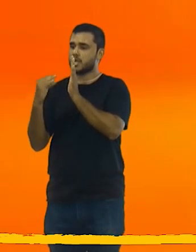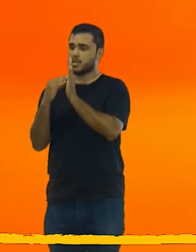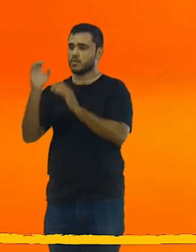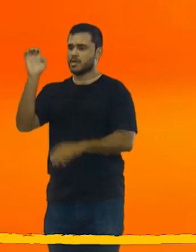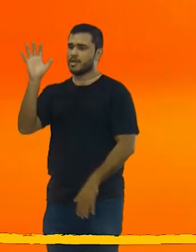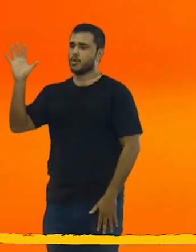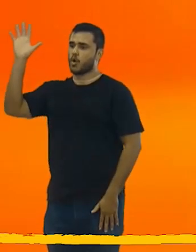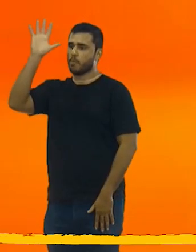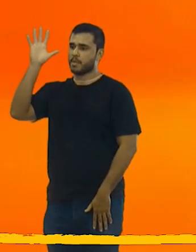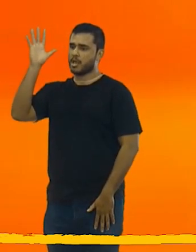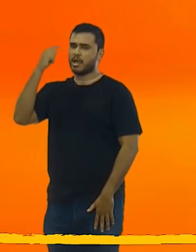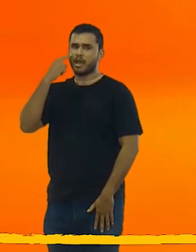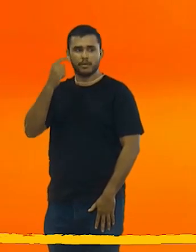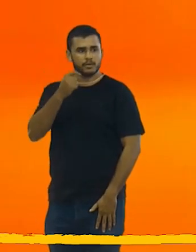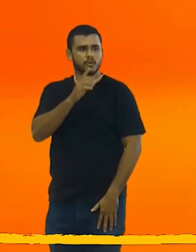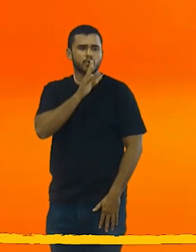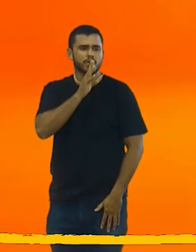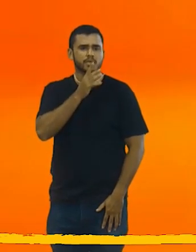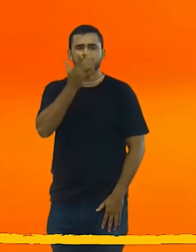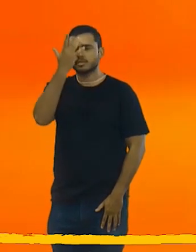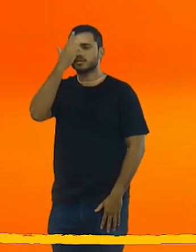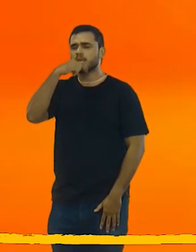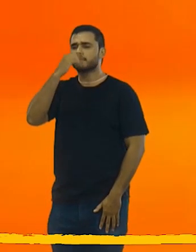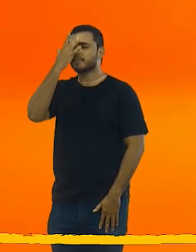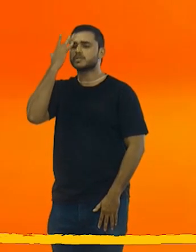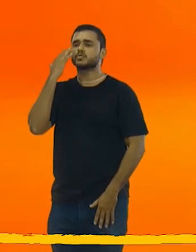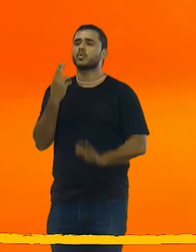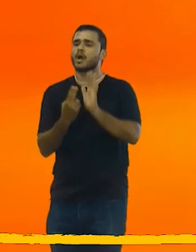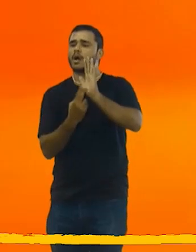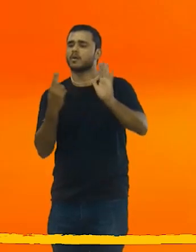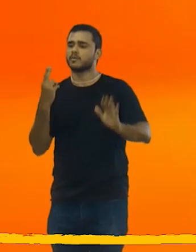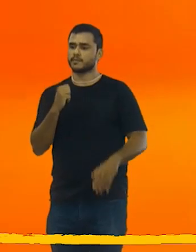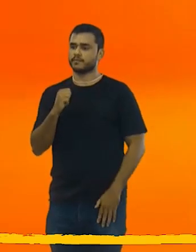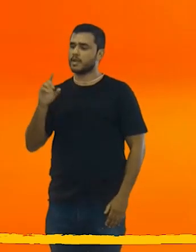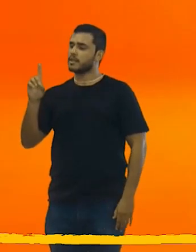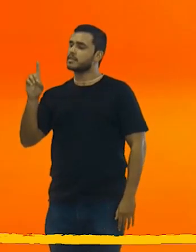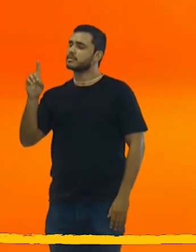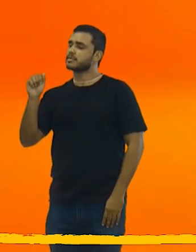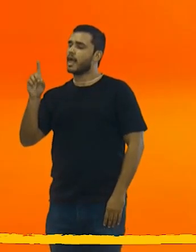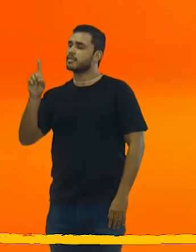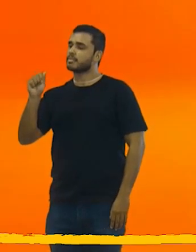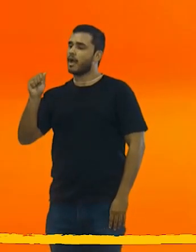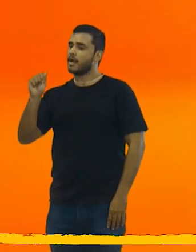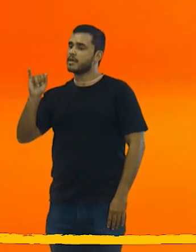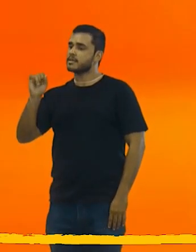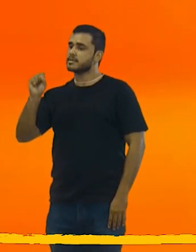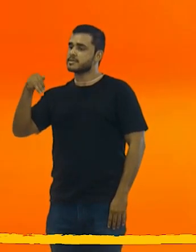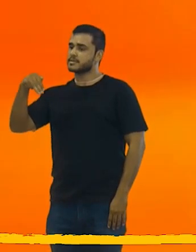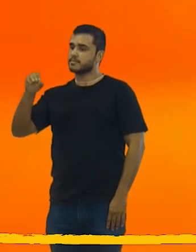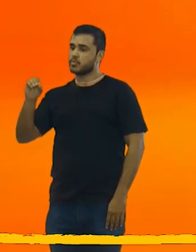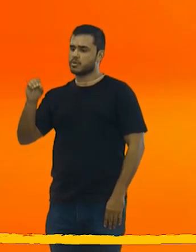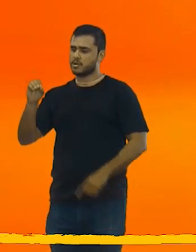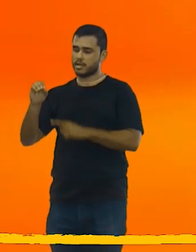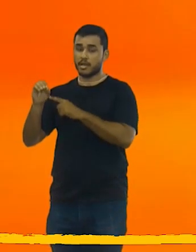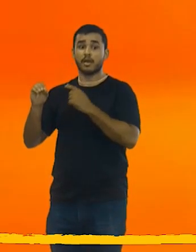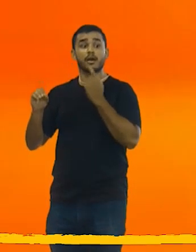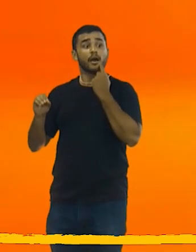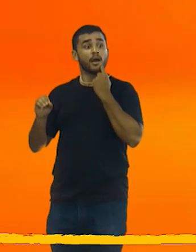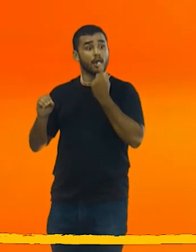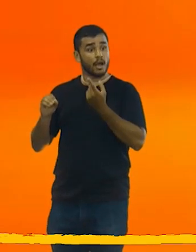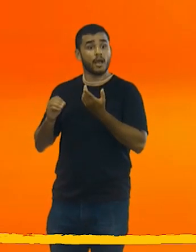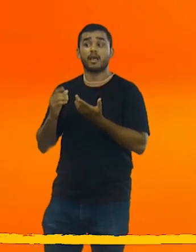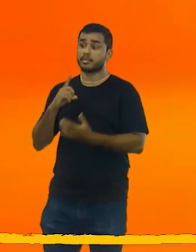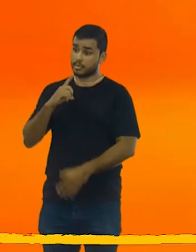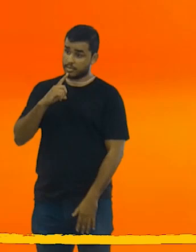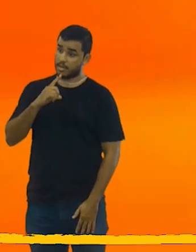quem? Vamos fazer uma observação, rapidamente. As 5 principais correntes que revolucionaram a arte